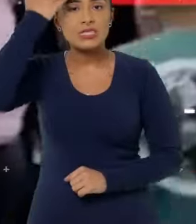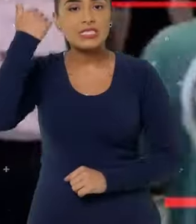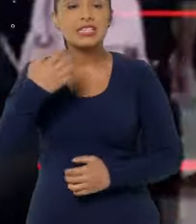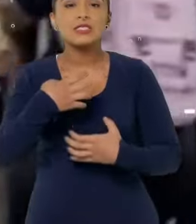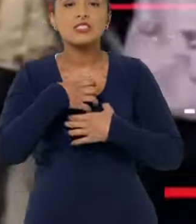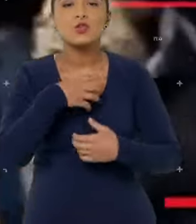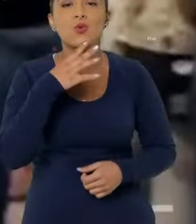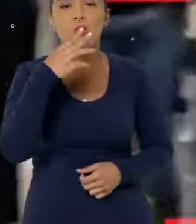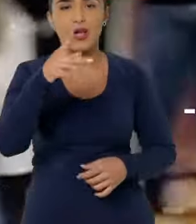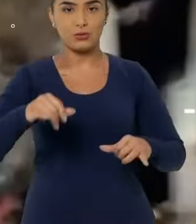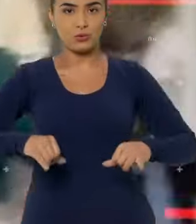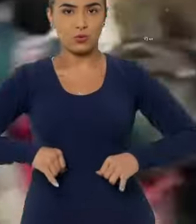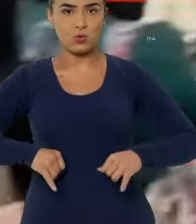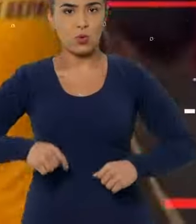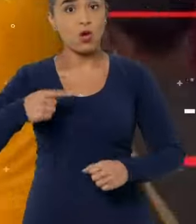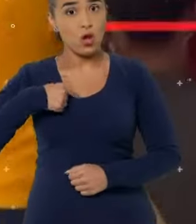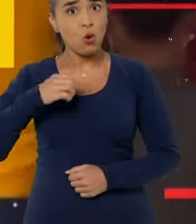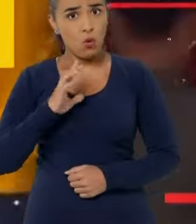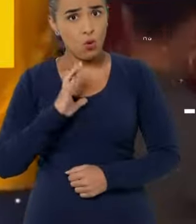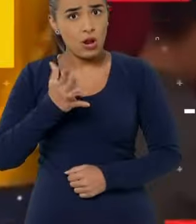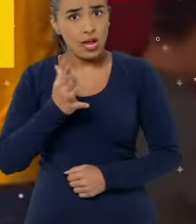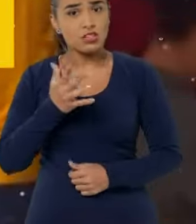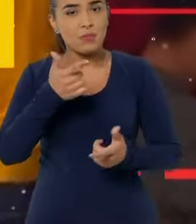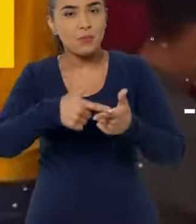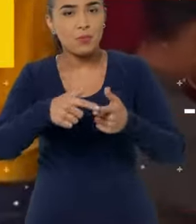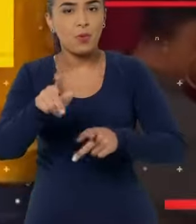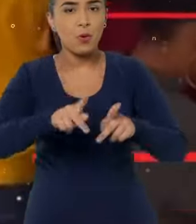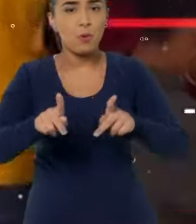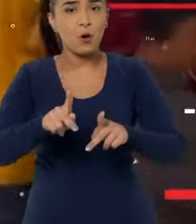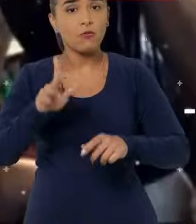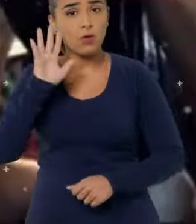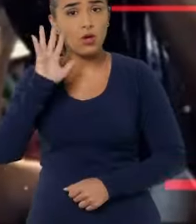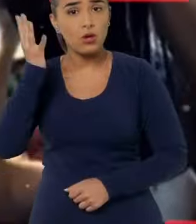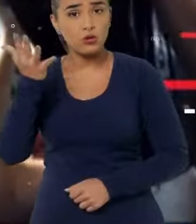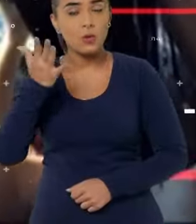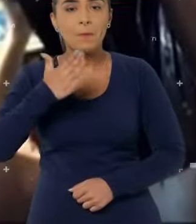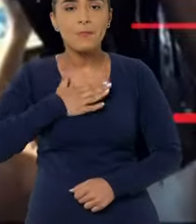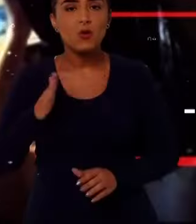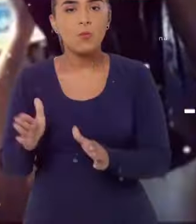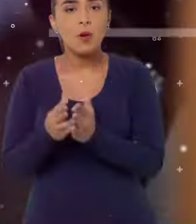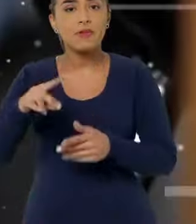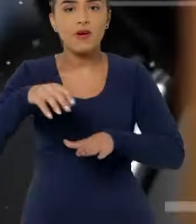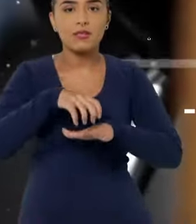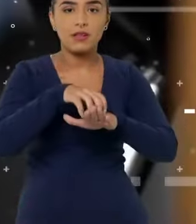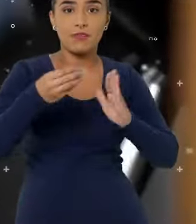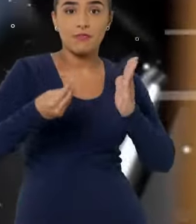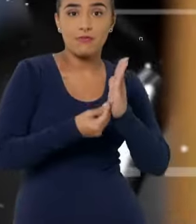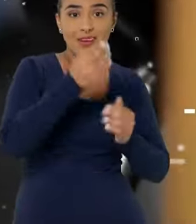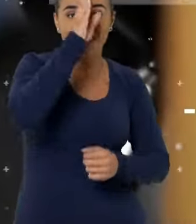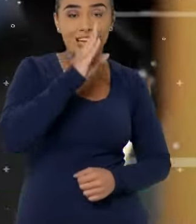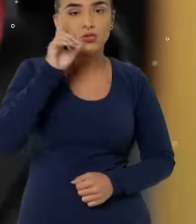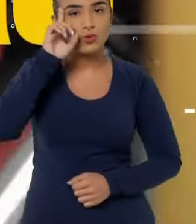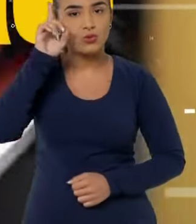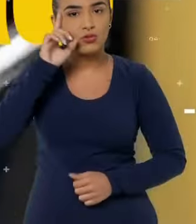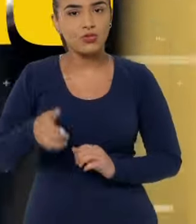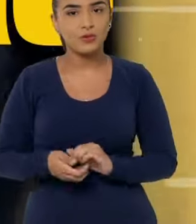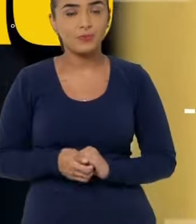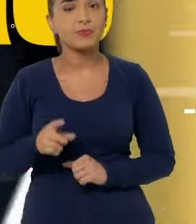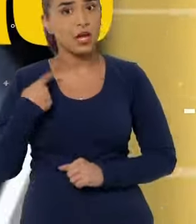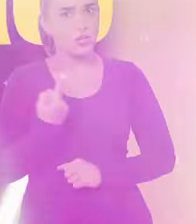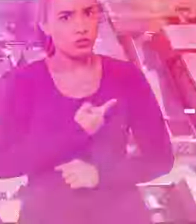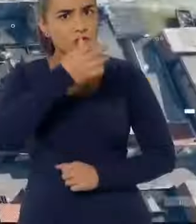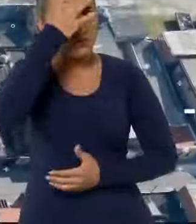Eu sei, sinto e conheço a sua dor. Eu tenho coragem para enfrentar e resolver os problemas do povo. Comigo, pobre, vai ter tarifa